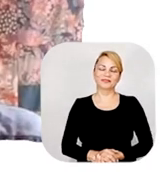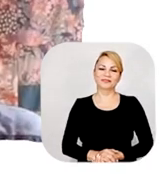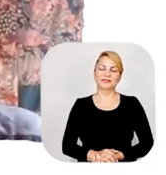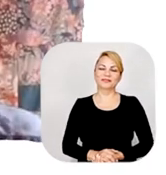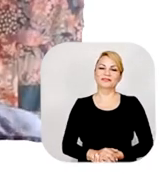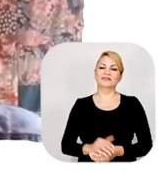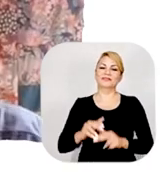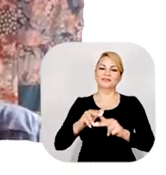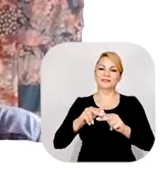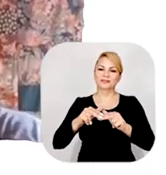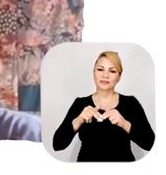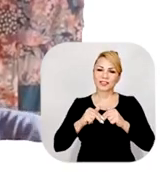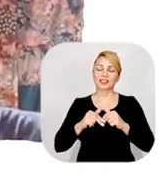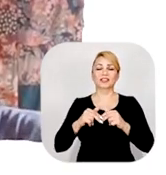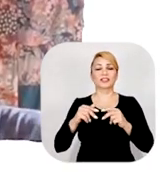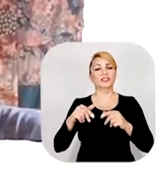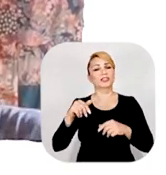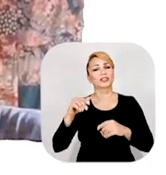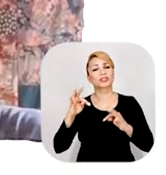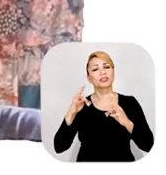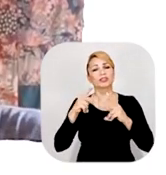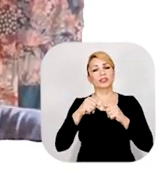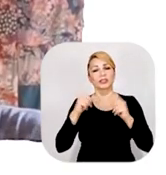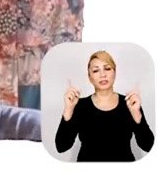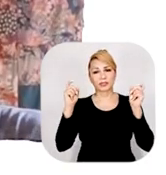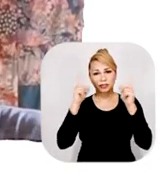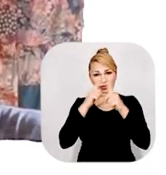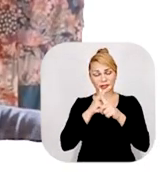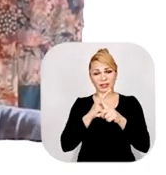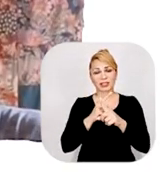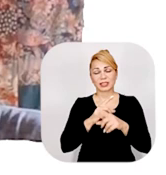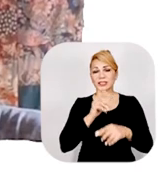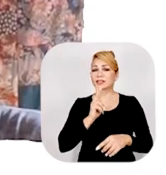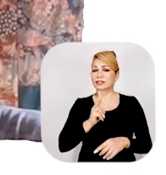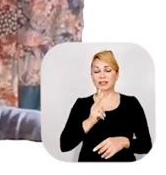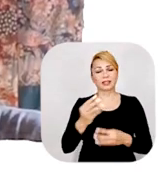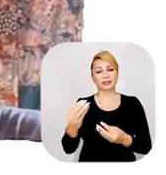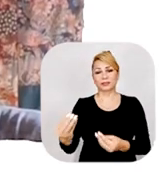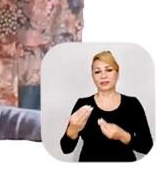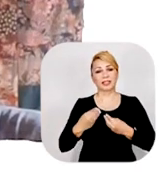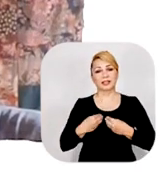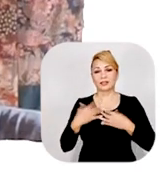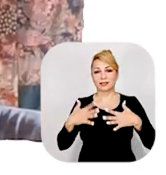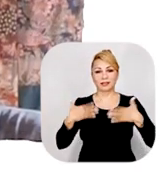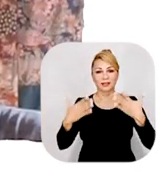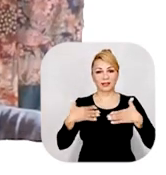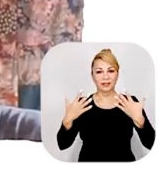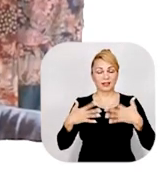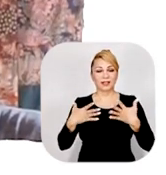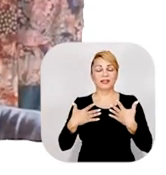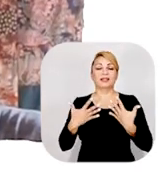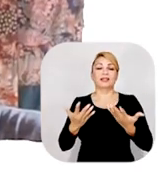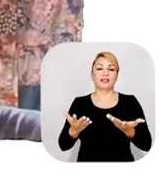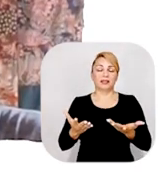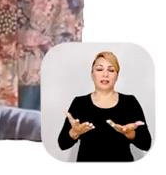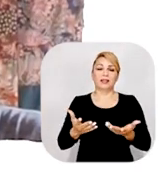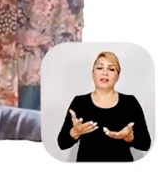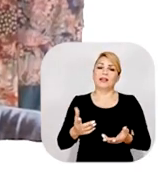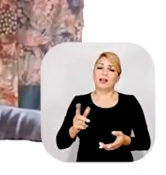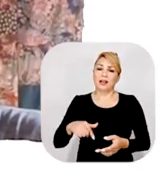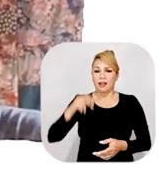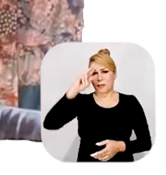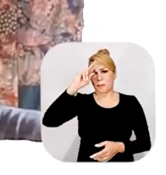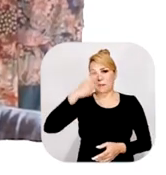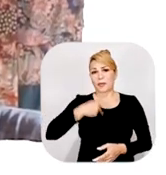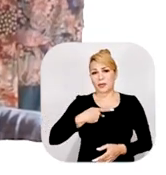apesar de todas as dificuldades, isso sempre me trouxe e me traz alegria. Né? E acho que até um pouco egoísta